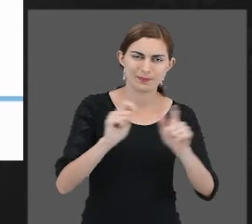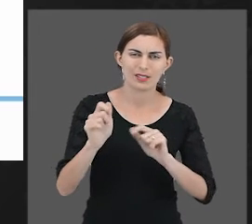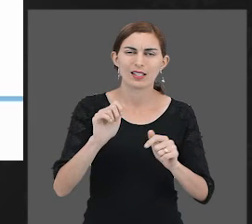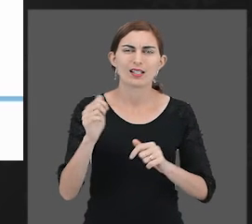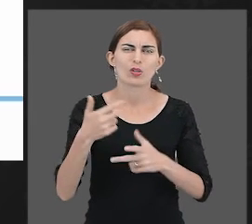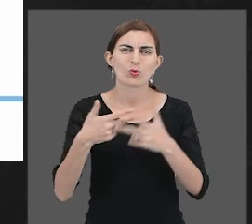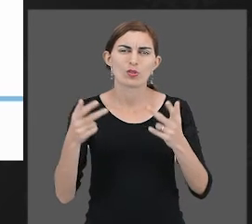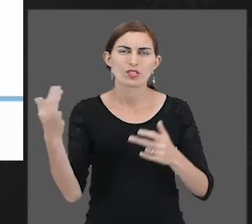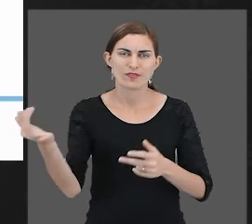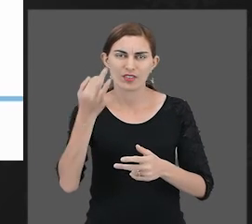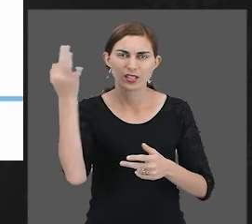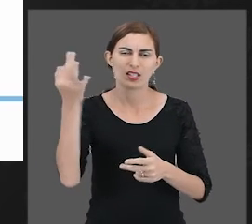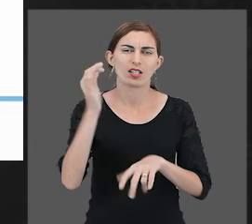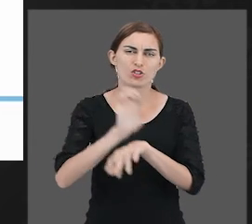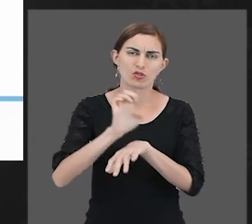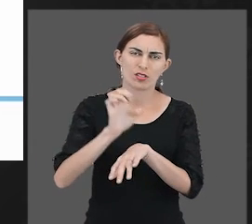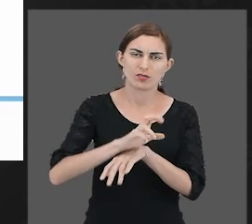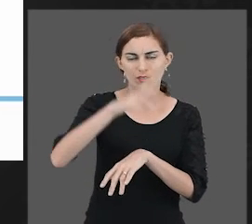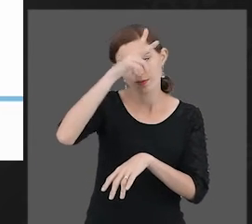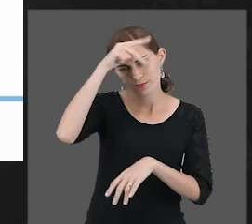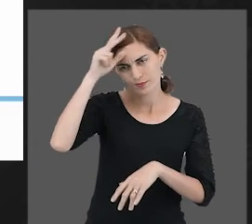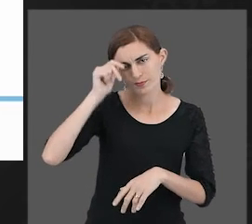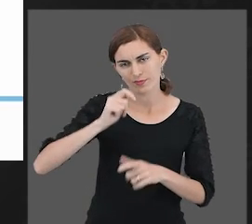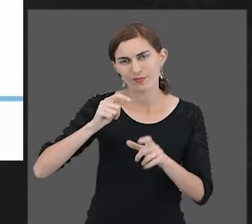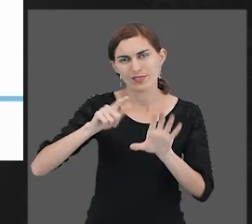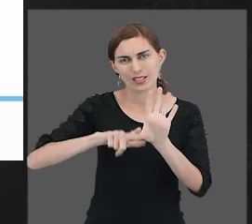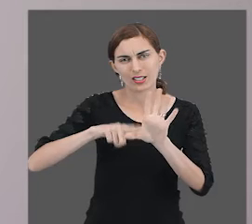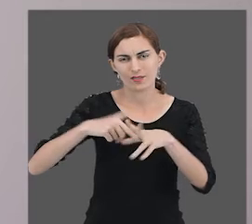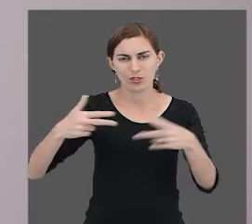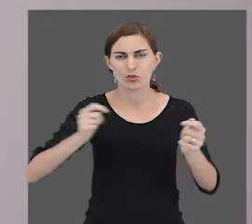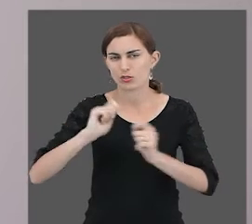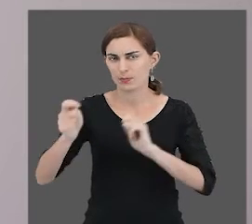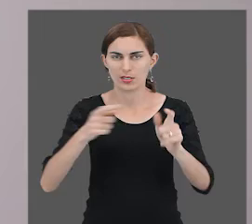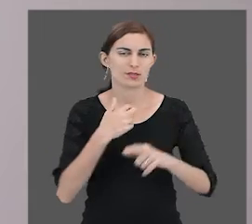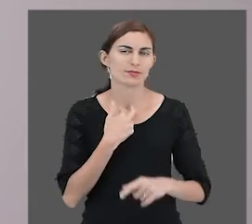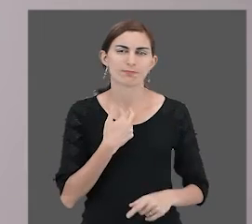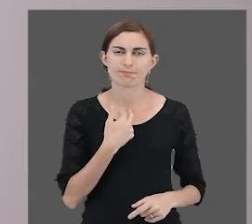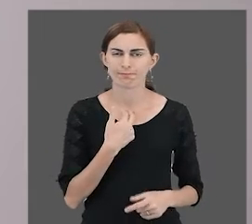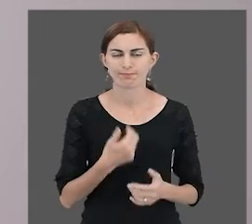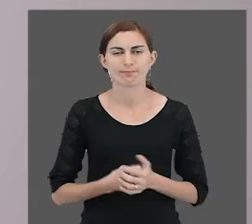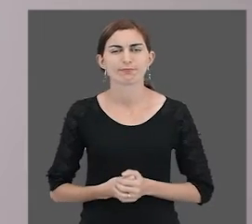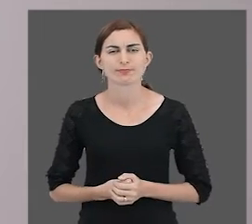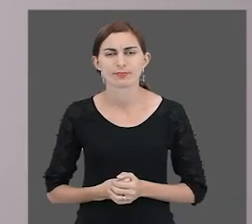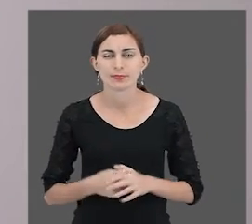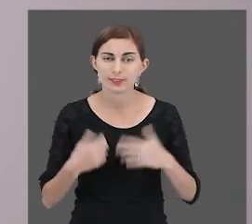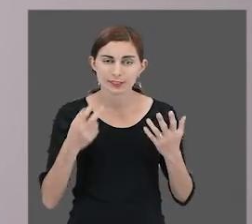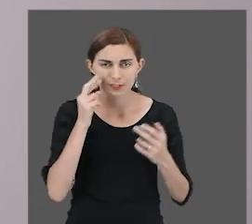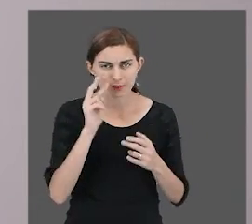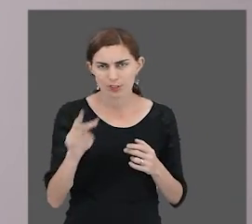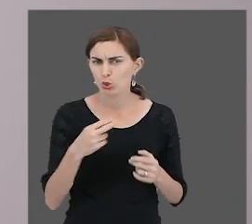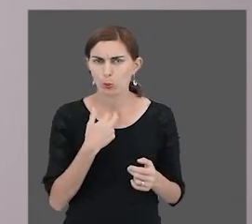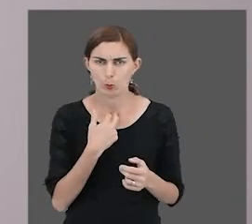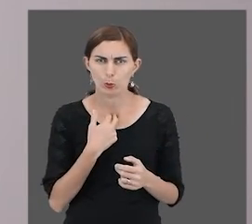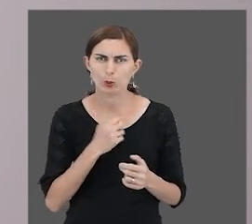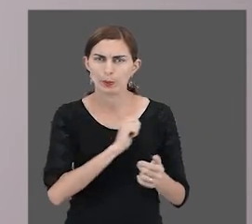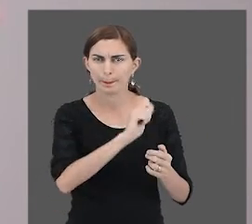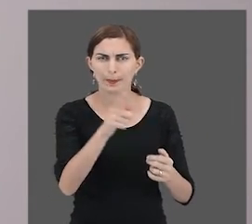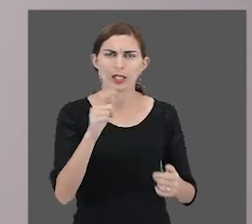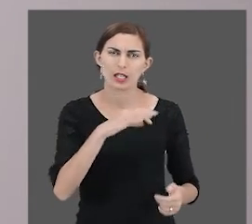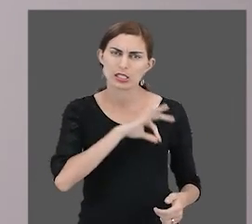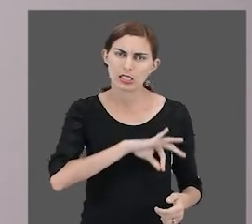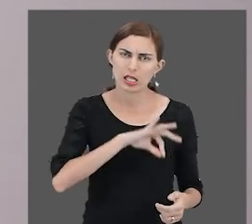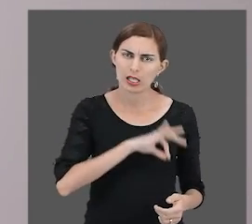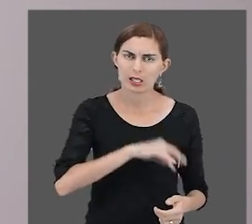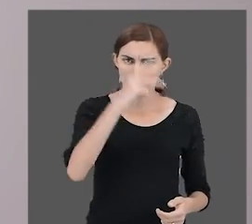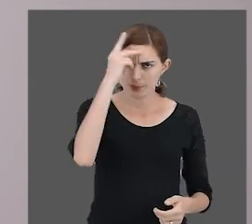tributos federais, distritais, estaduais e municipais. Ok? Então, o que é que a gente vê aqui? Eu não posso pagar servidor